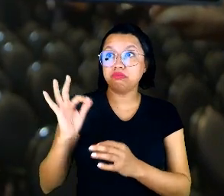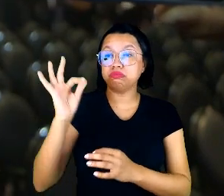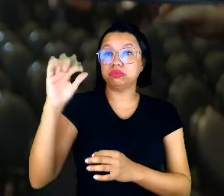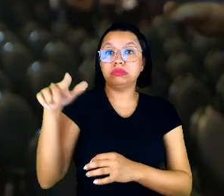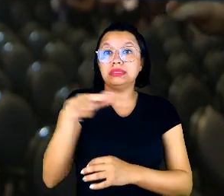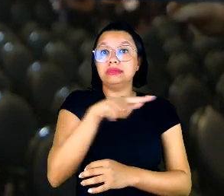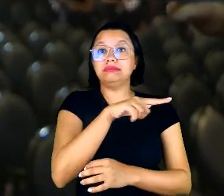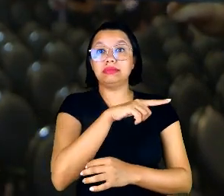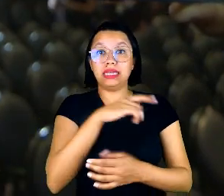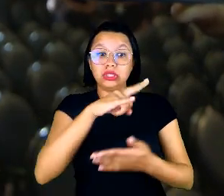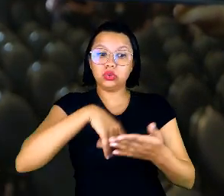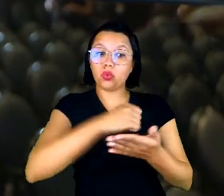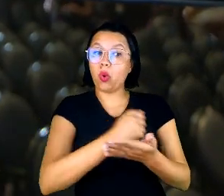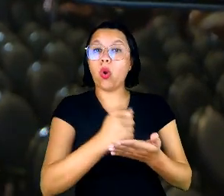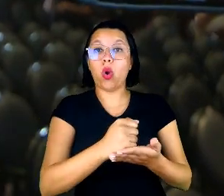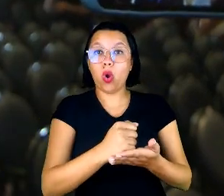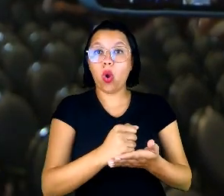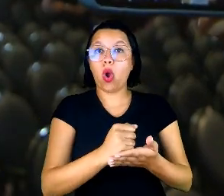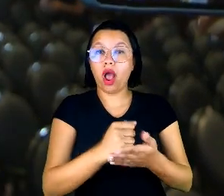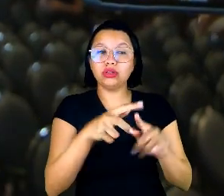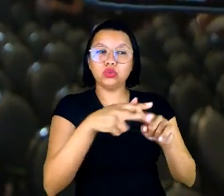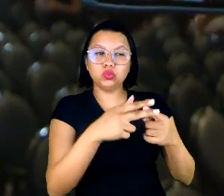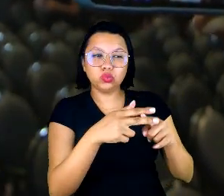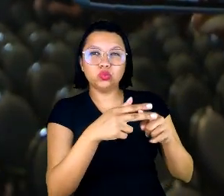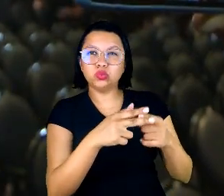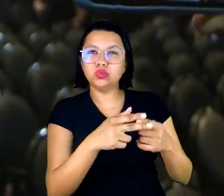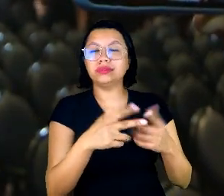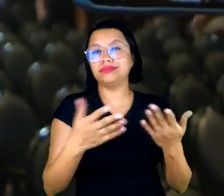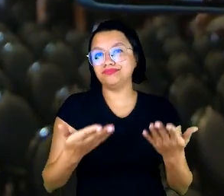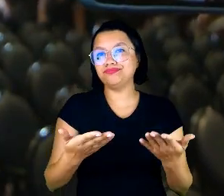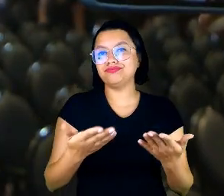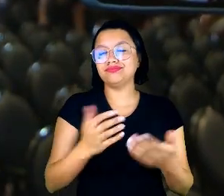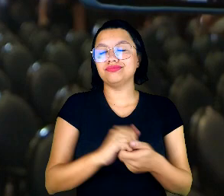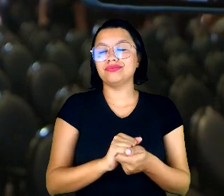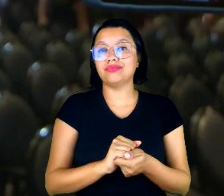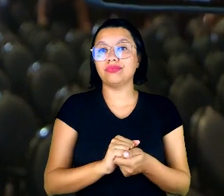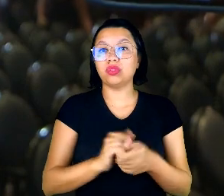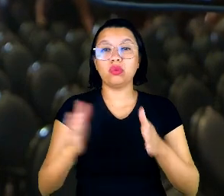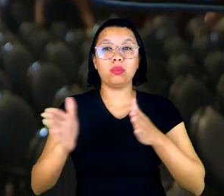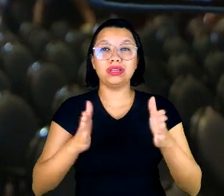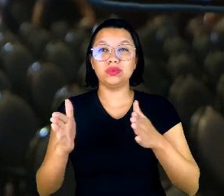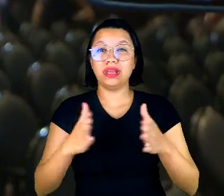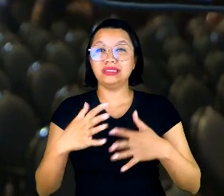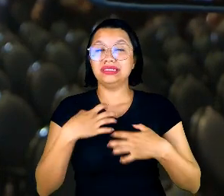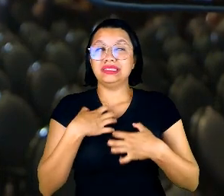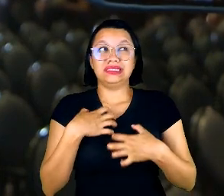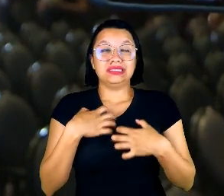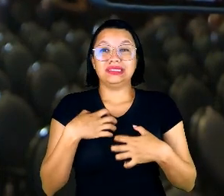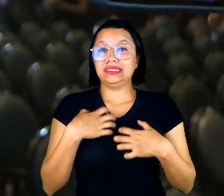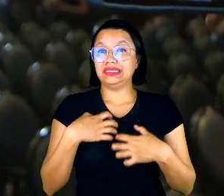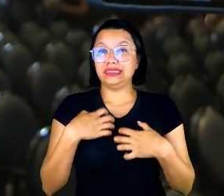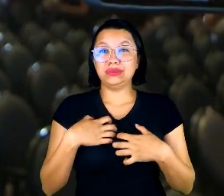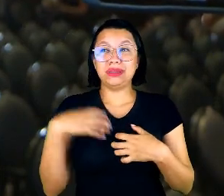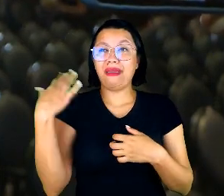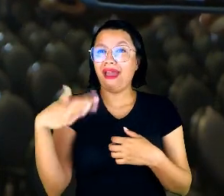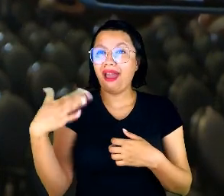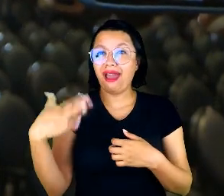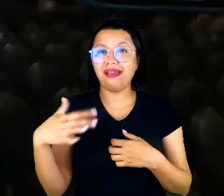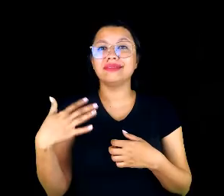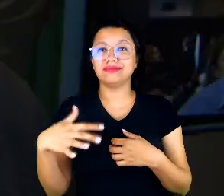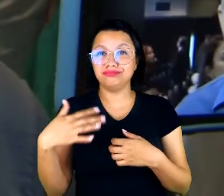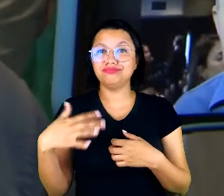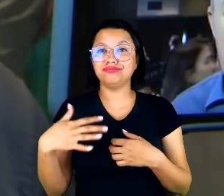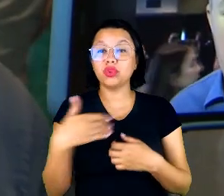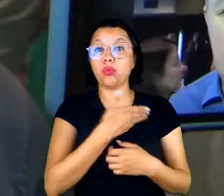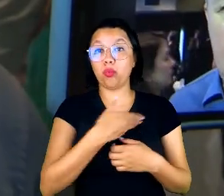limpeza, aumento de custos de manutenção, enfim, uma situação muito desconfortável e muito mais onerosa para os cofres